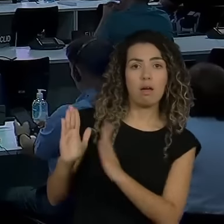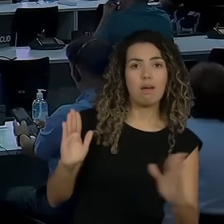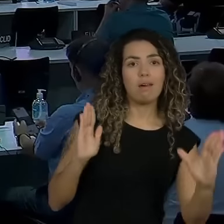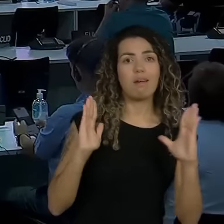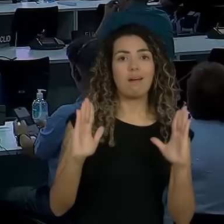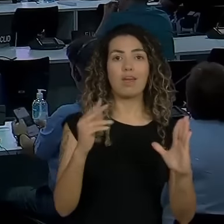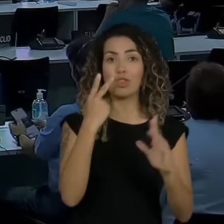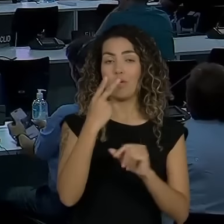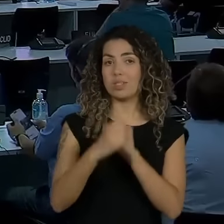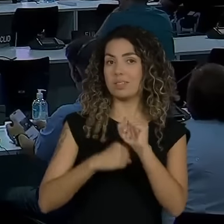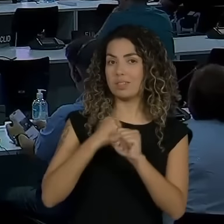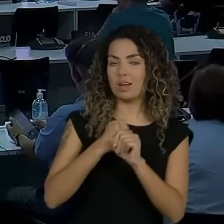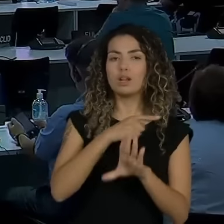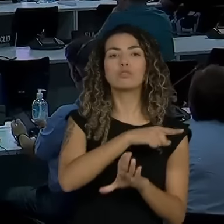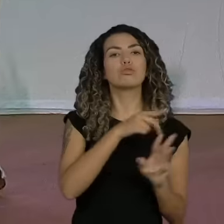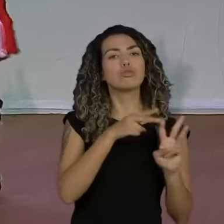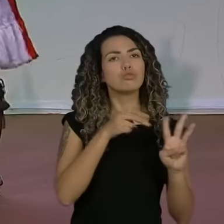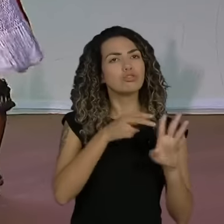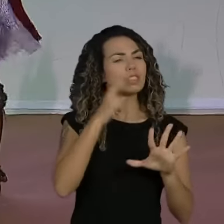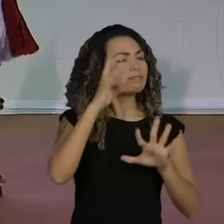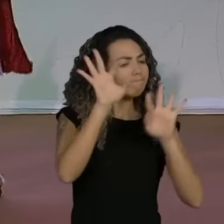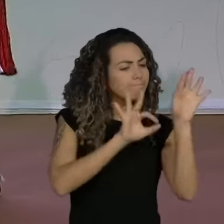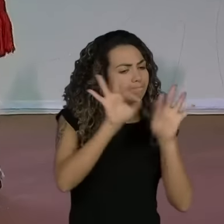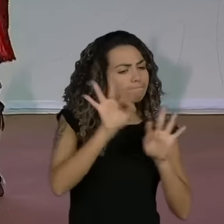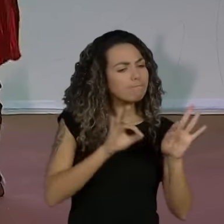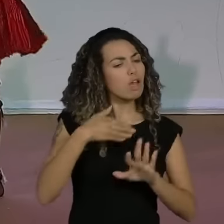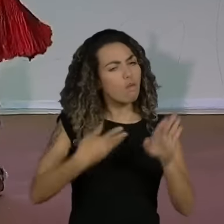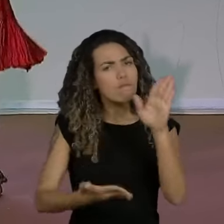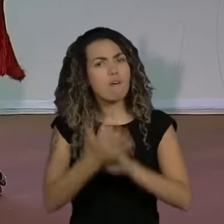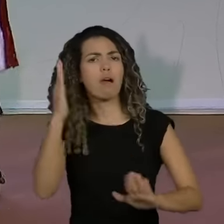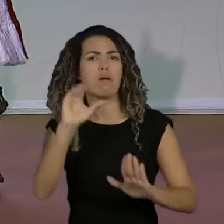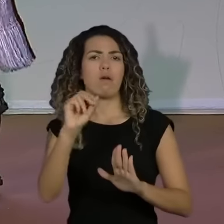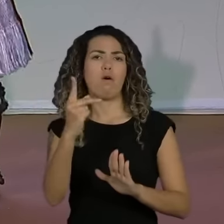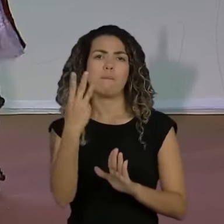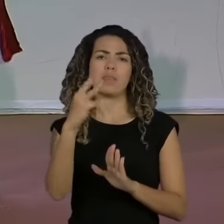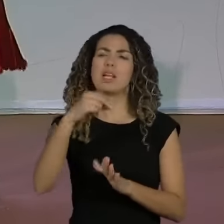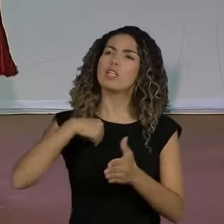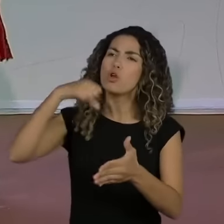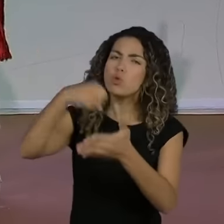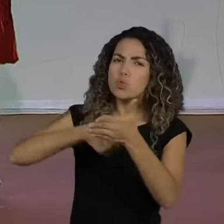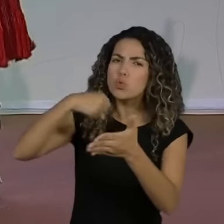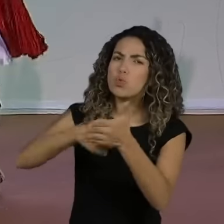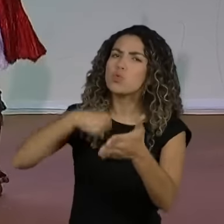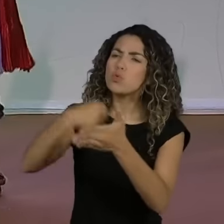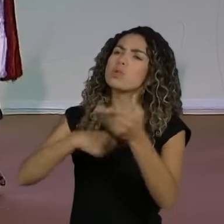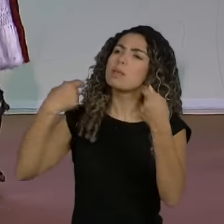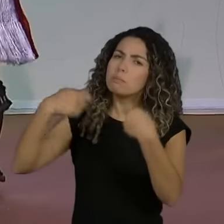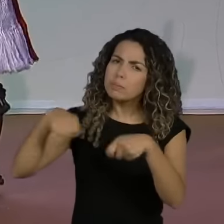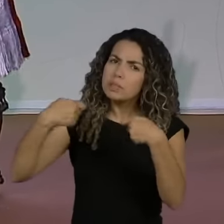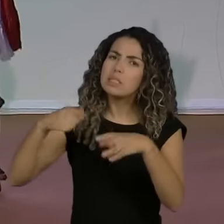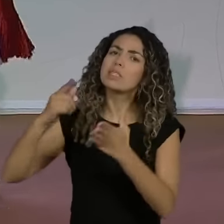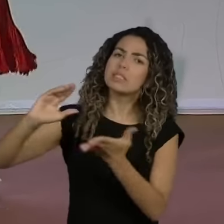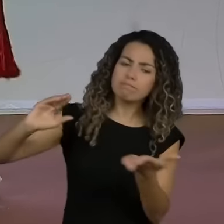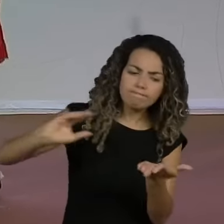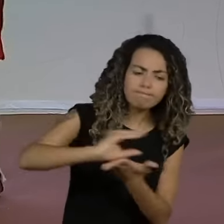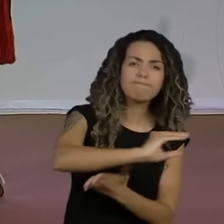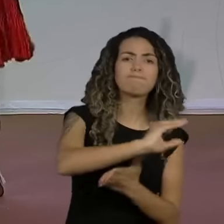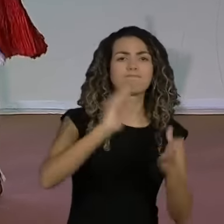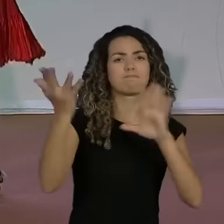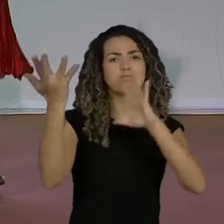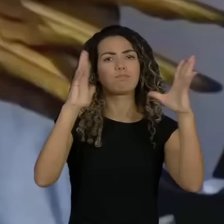Brasil se preparam para a COP30 e vão lutar por financiamento direto para as ações